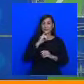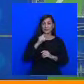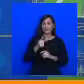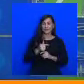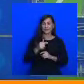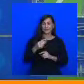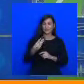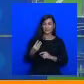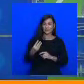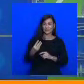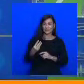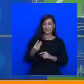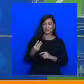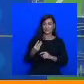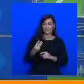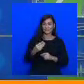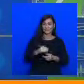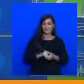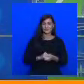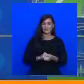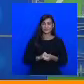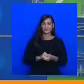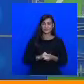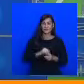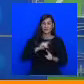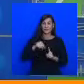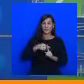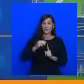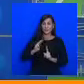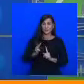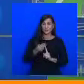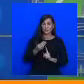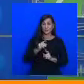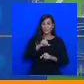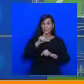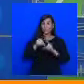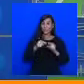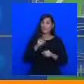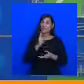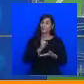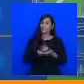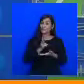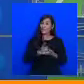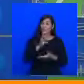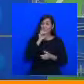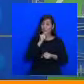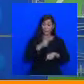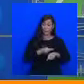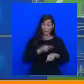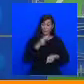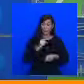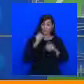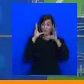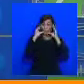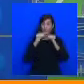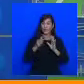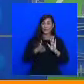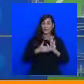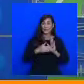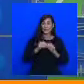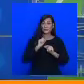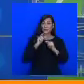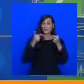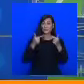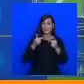73. Verde, 73. Mais milionária, com sorteio todo sábado às 8 da noite. Aposte e